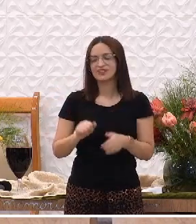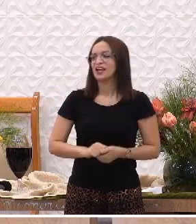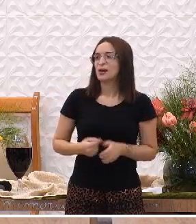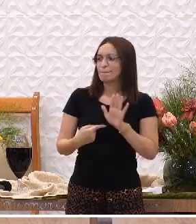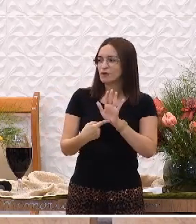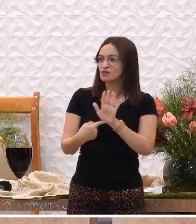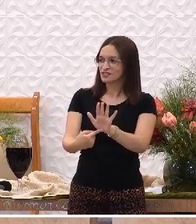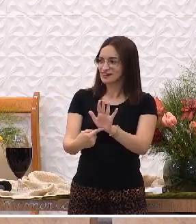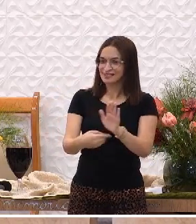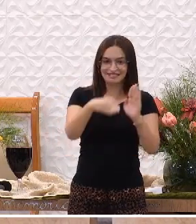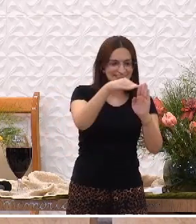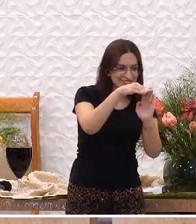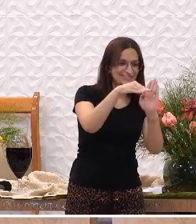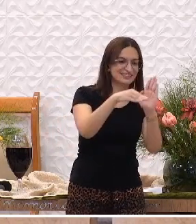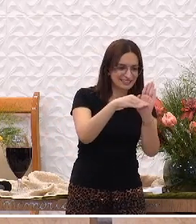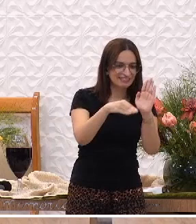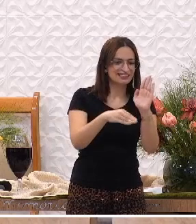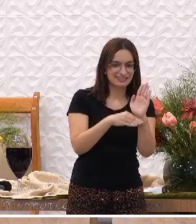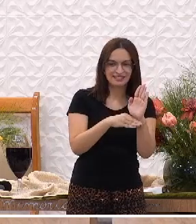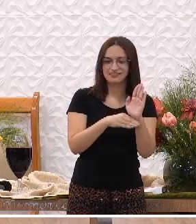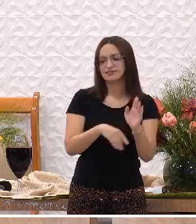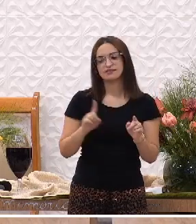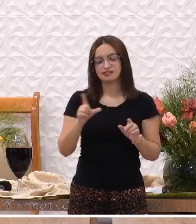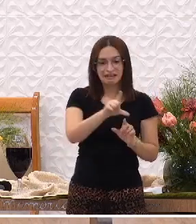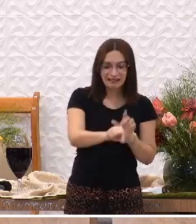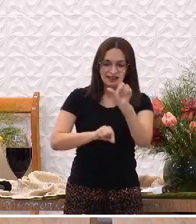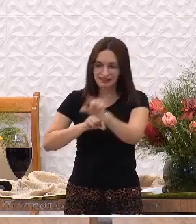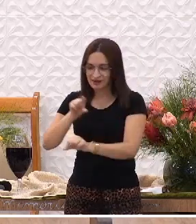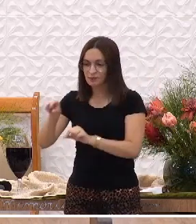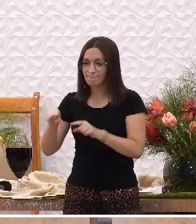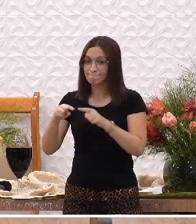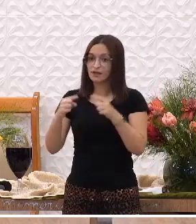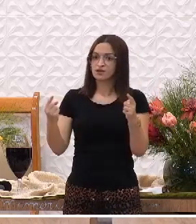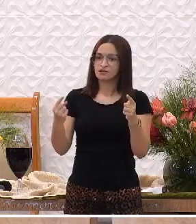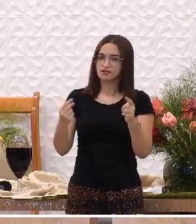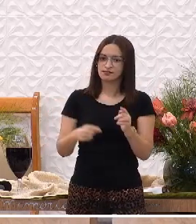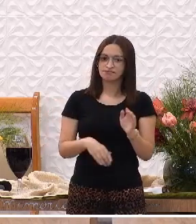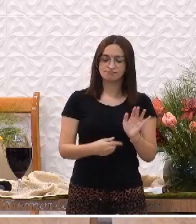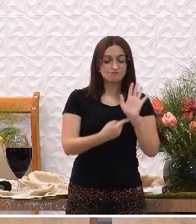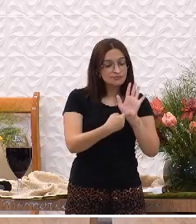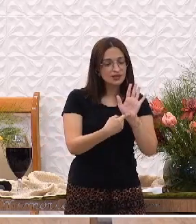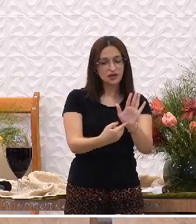Tipo, top 5 solas. Mas eu destaquei esse porque